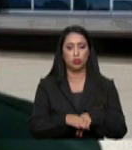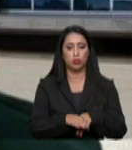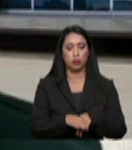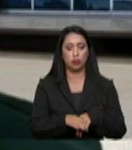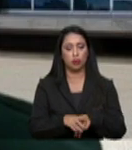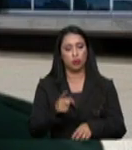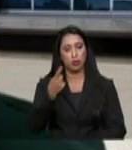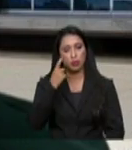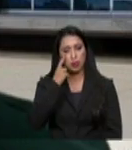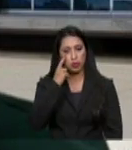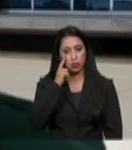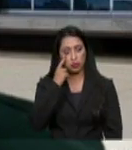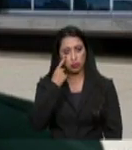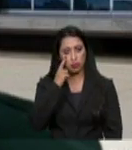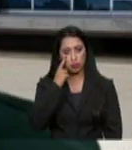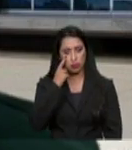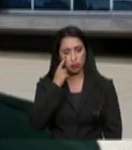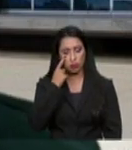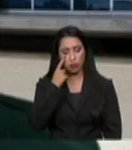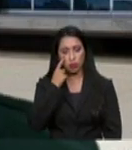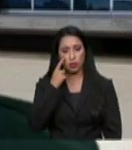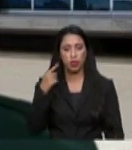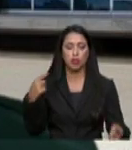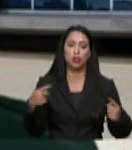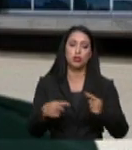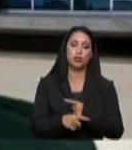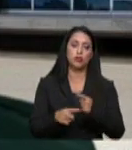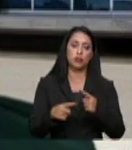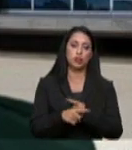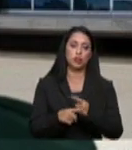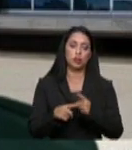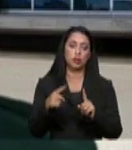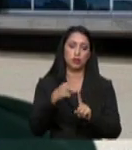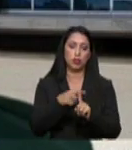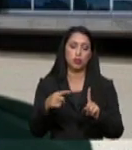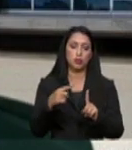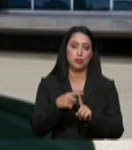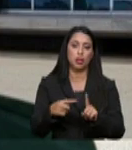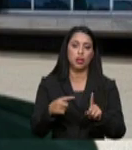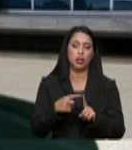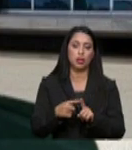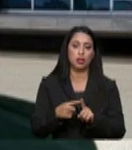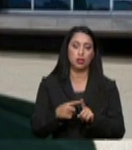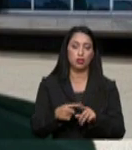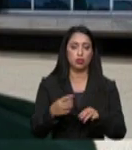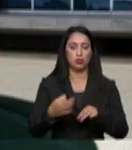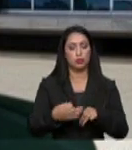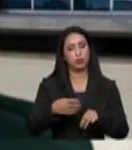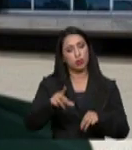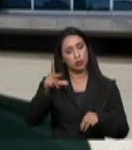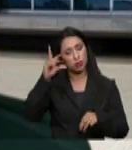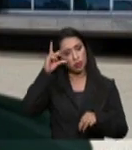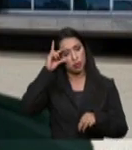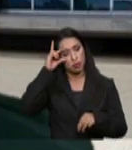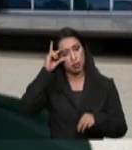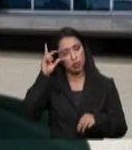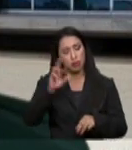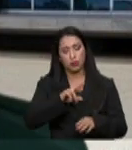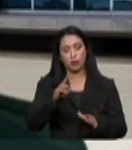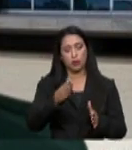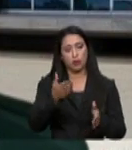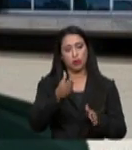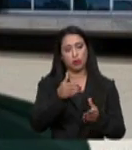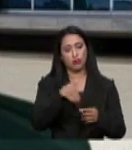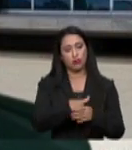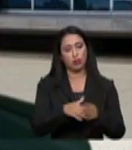visor nisso Cássio Nunes e de grande impacto do Vinícius André Mendonça seu presidente não faria juntada de votos